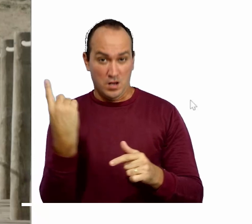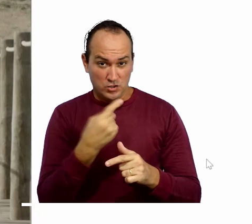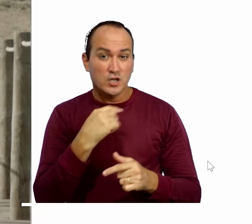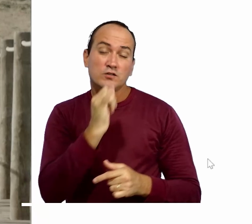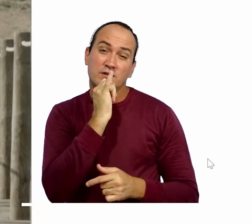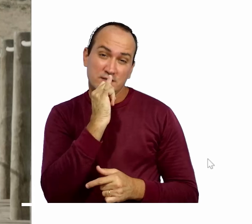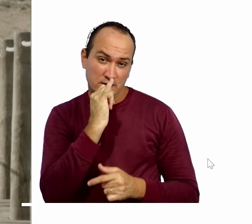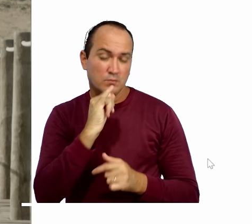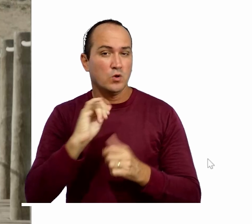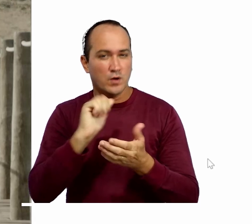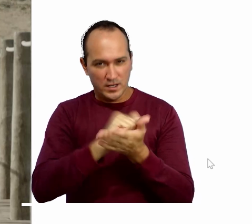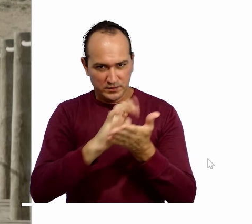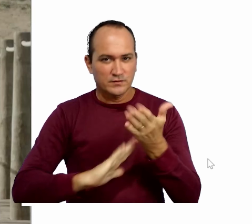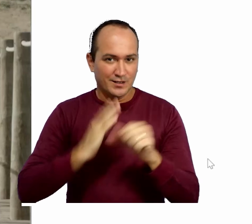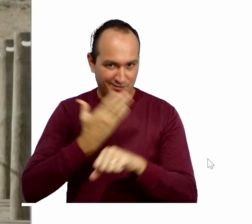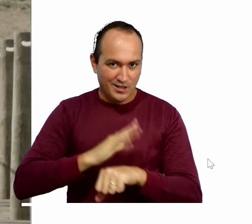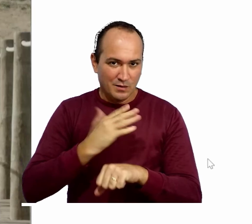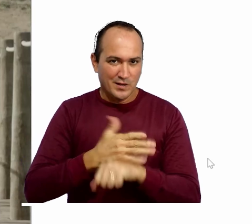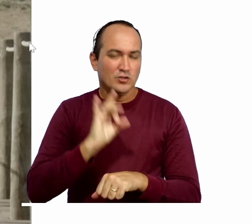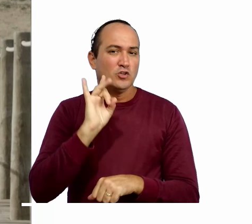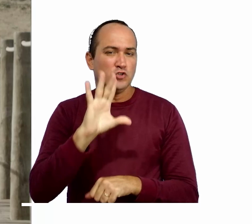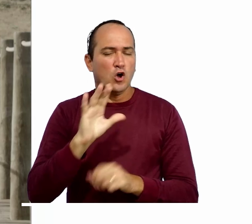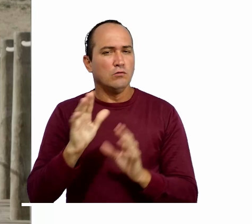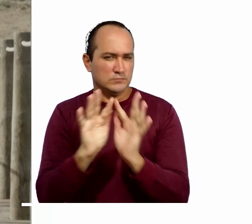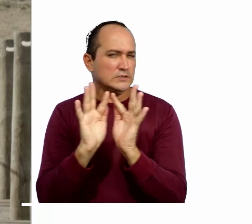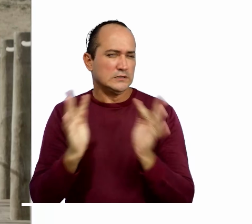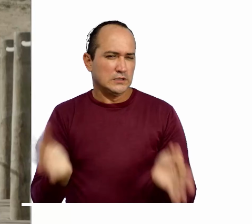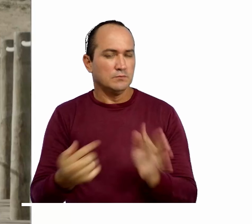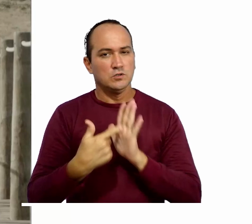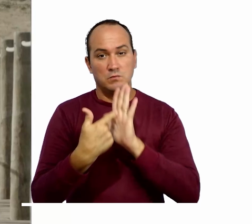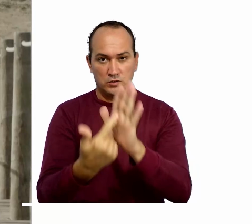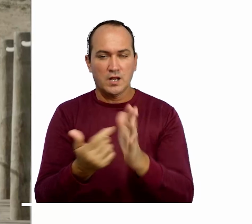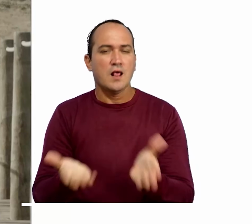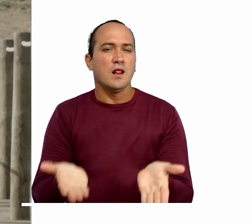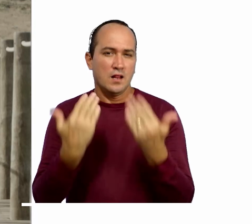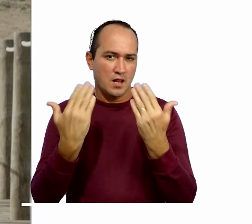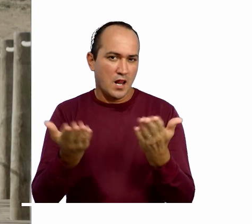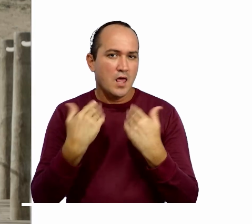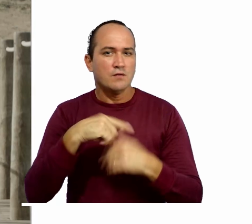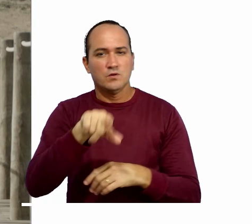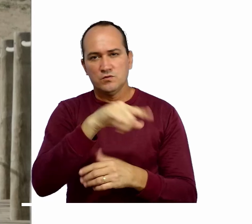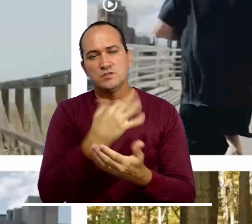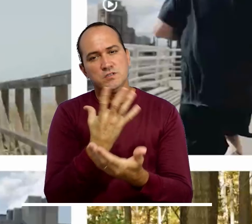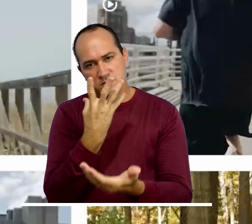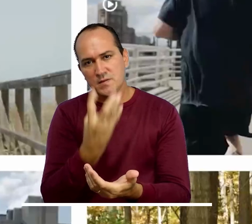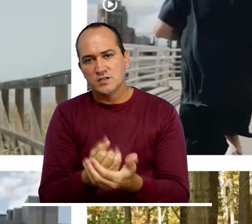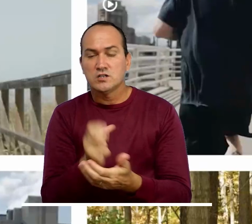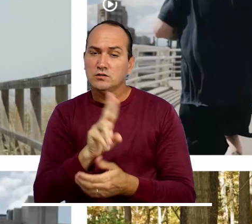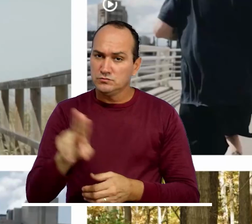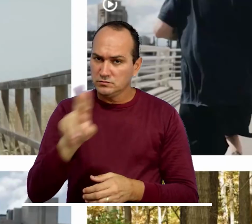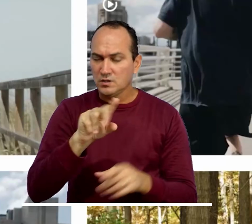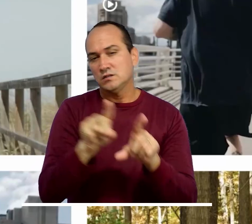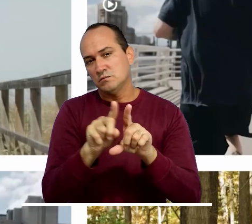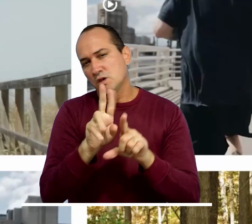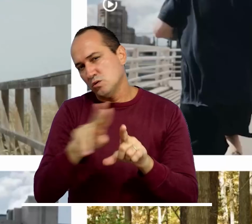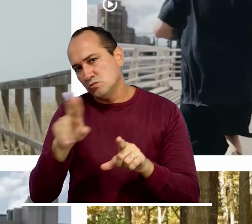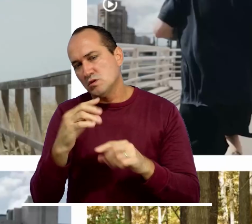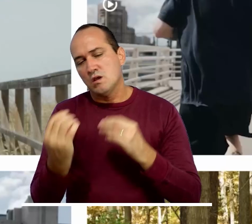gente vai precisar aqui não é nada surpreendente. Vai ser algo que fica mais leve, inclusive, para vocês baixarem e utilizarem